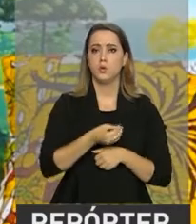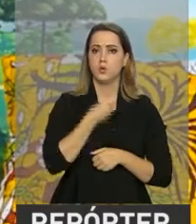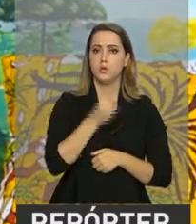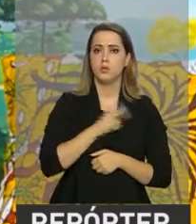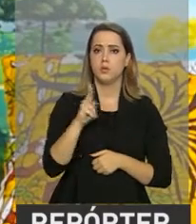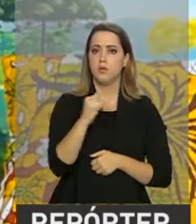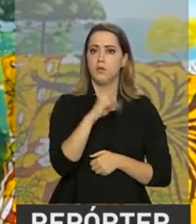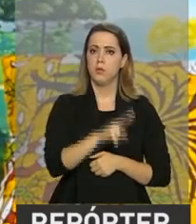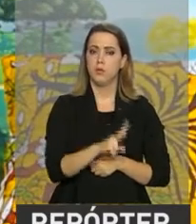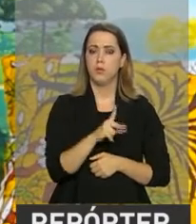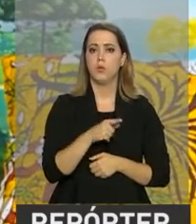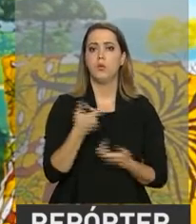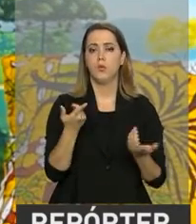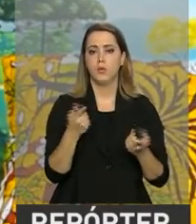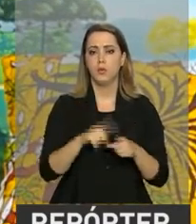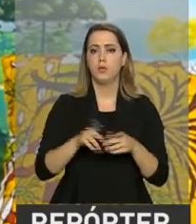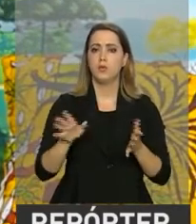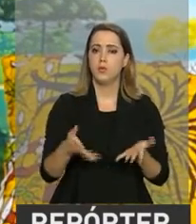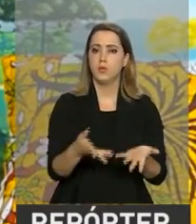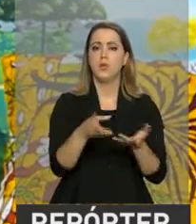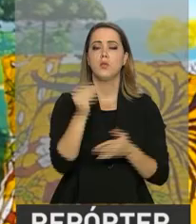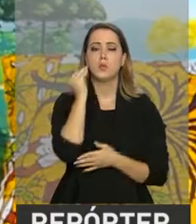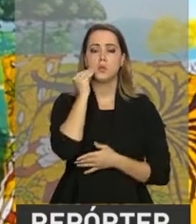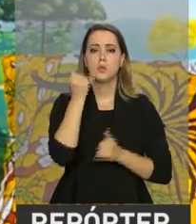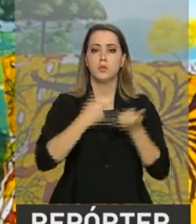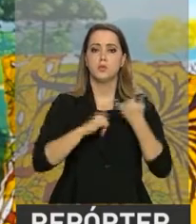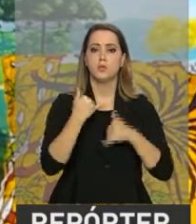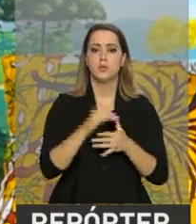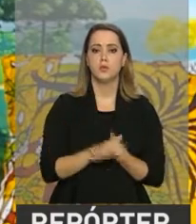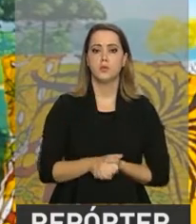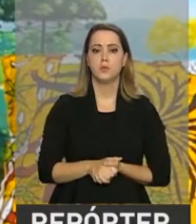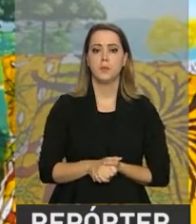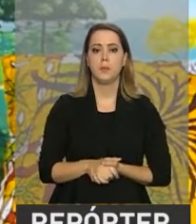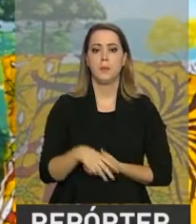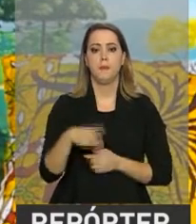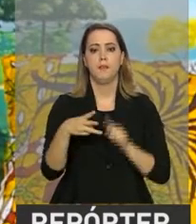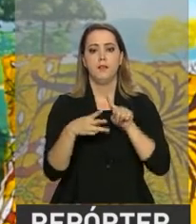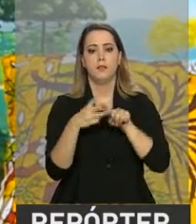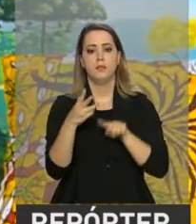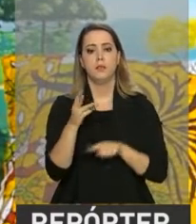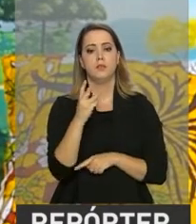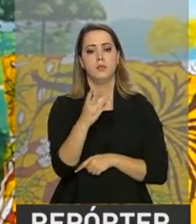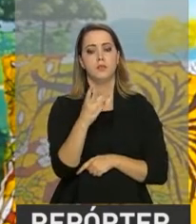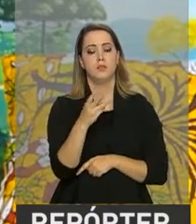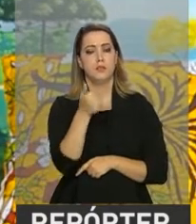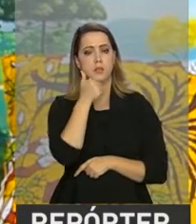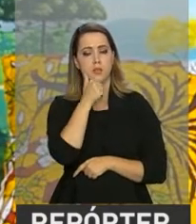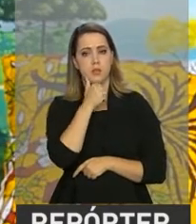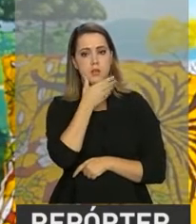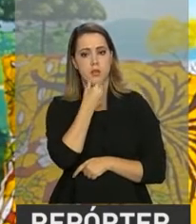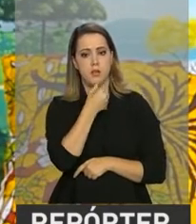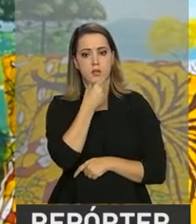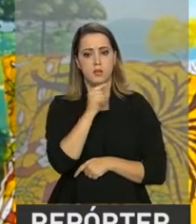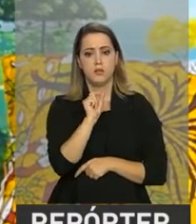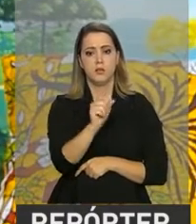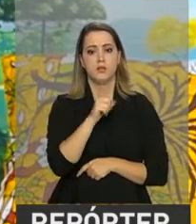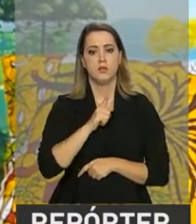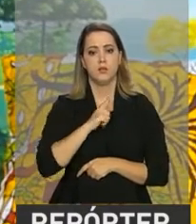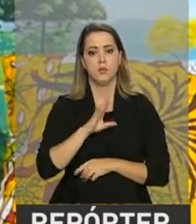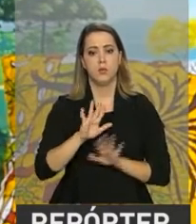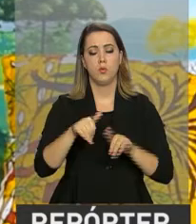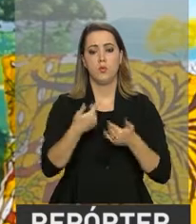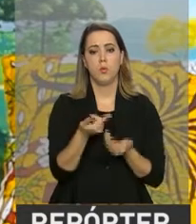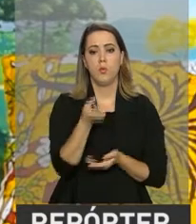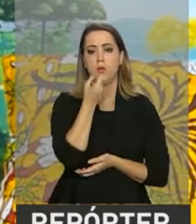incentivar o diagnóstico eo tratamento digno três meses a um ano o ceten que remete à questão